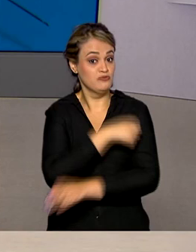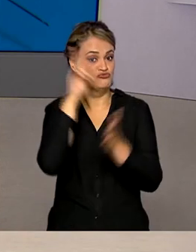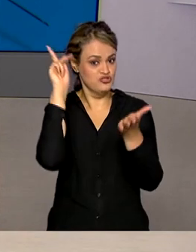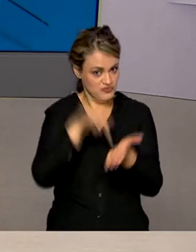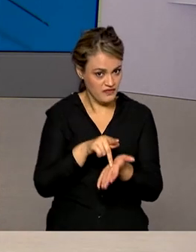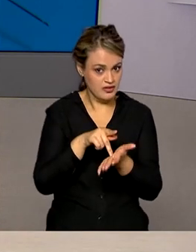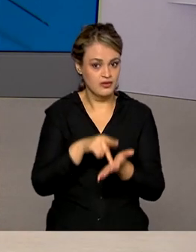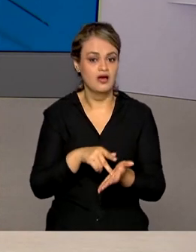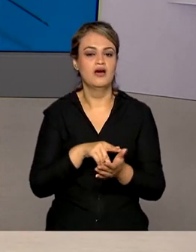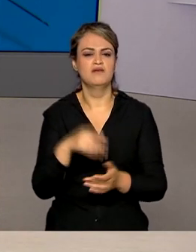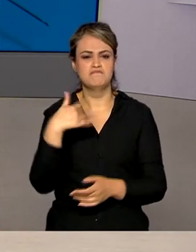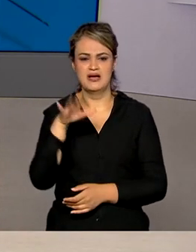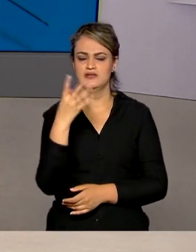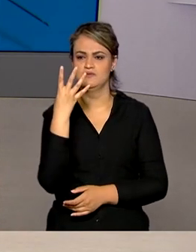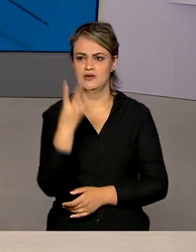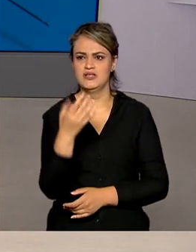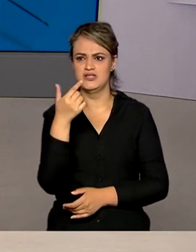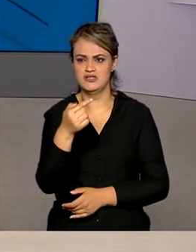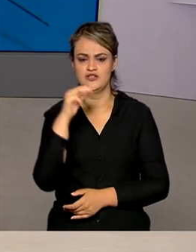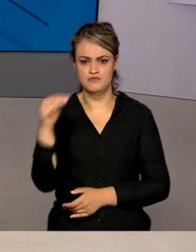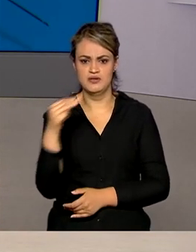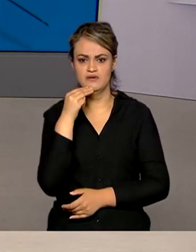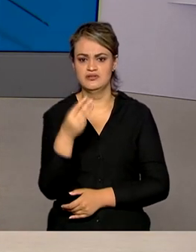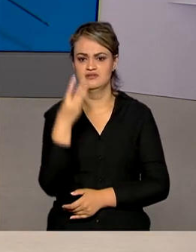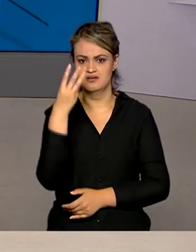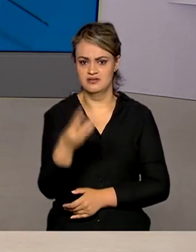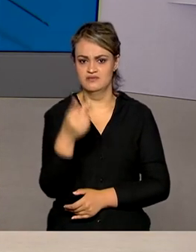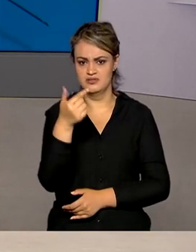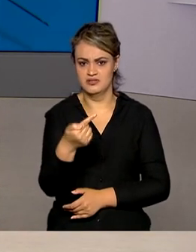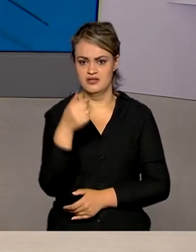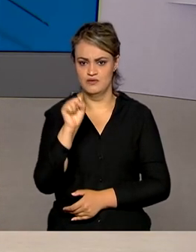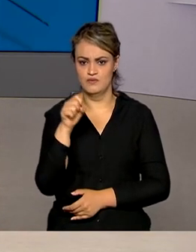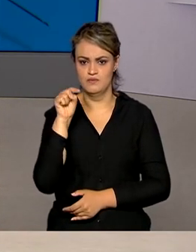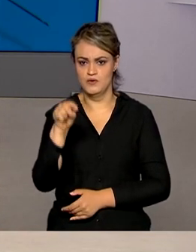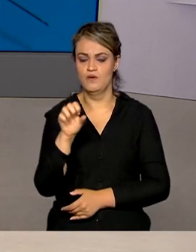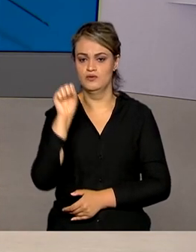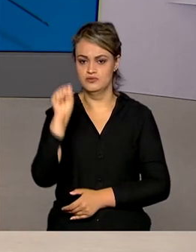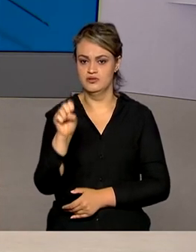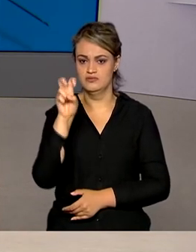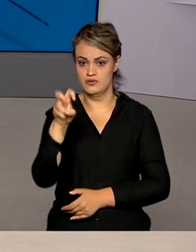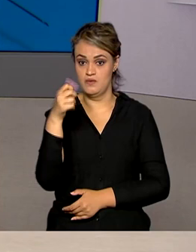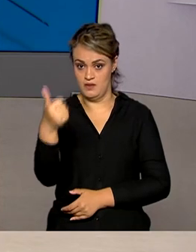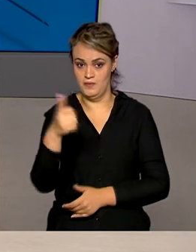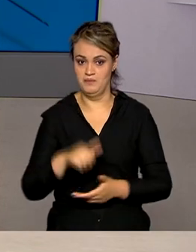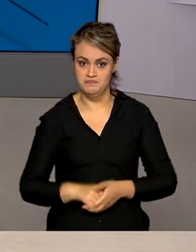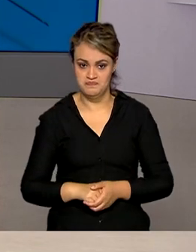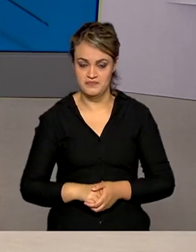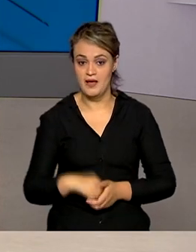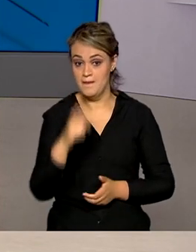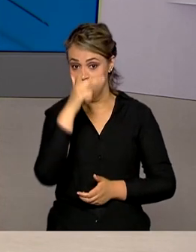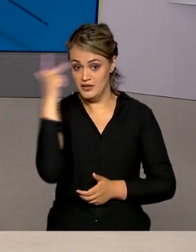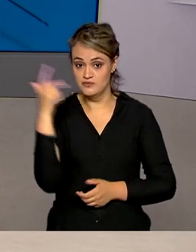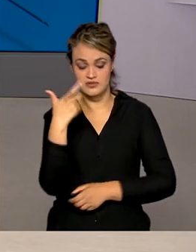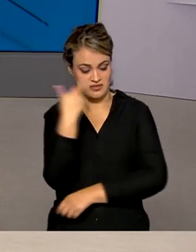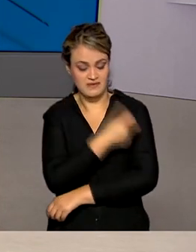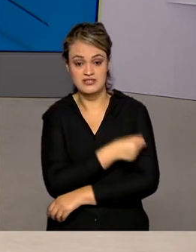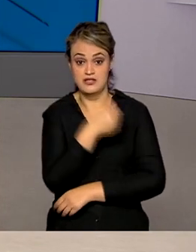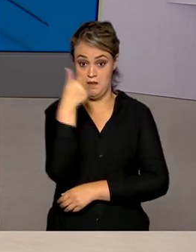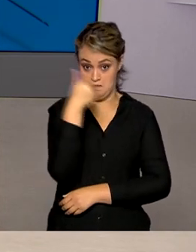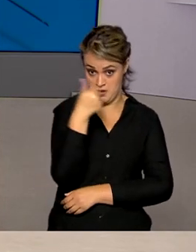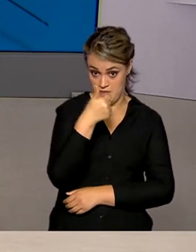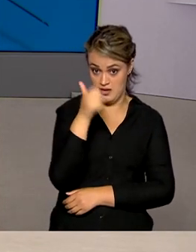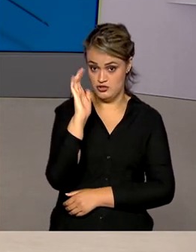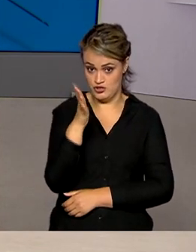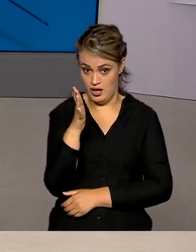ultrapassam 47.378.851. As pessoas que tomaram a